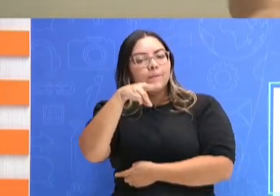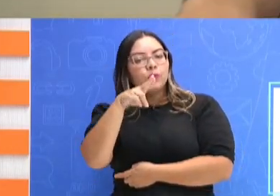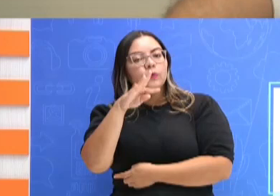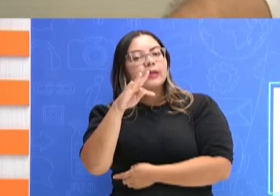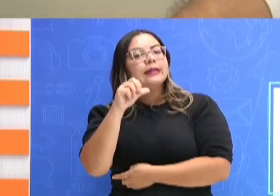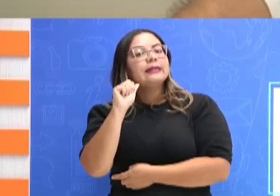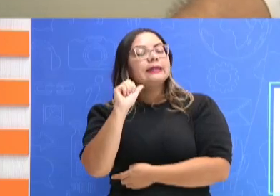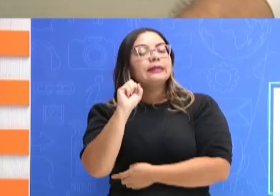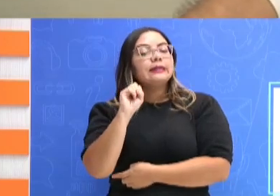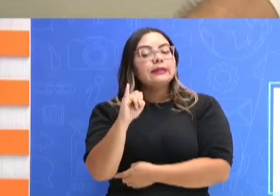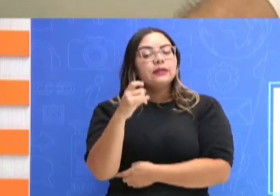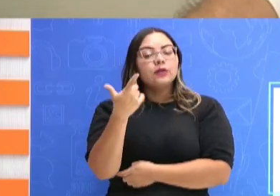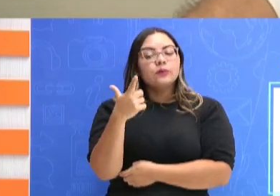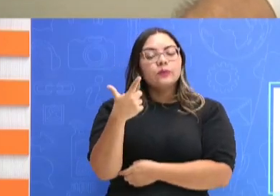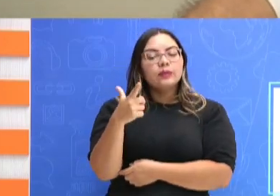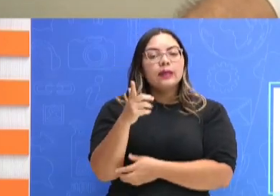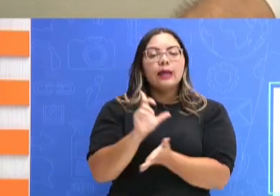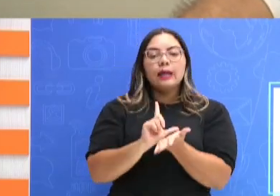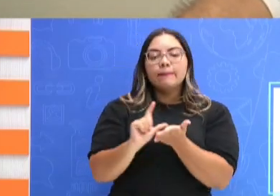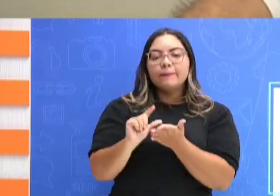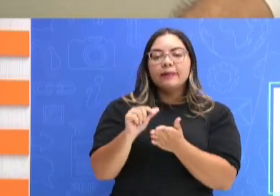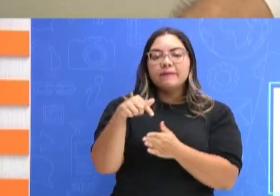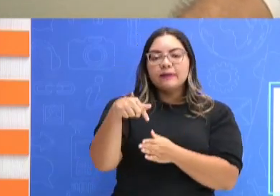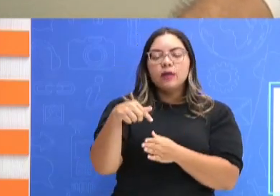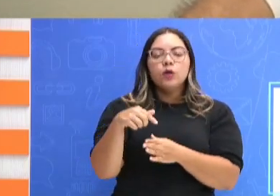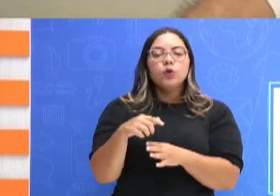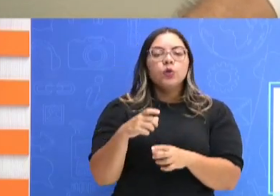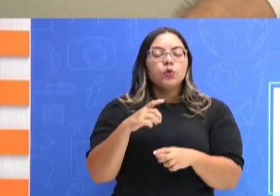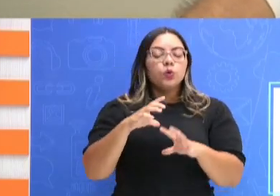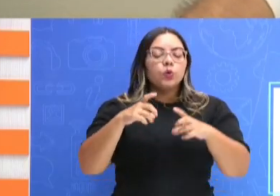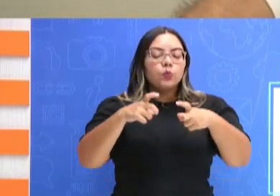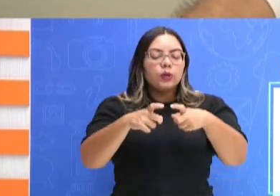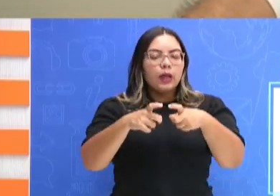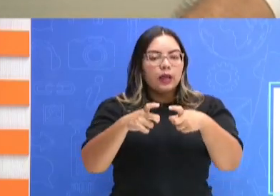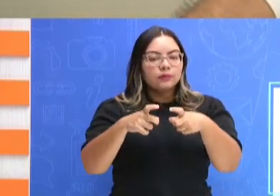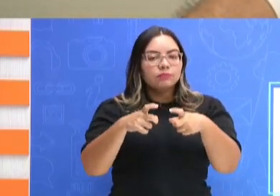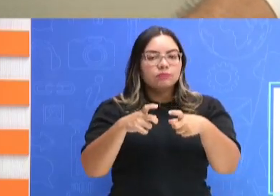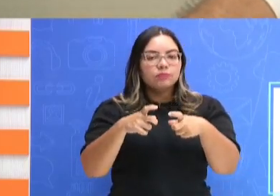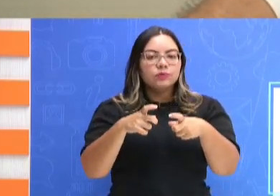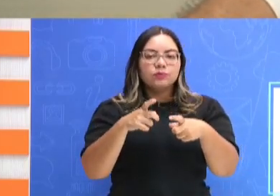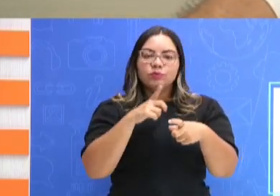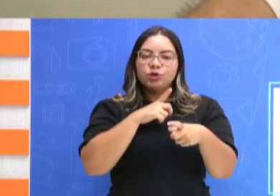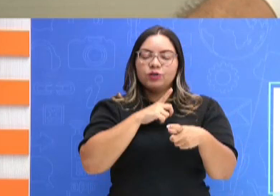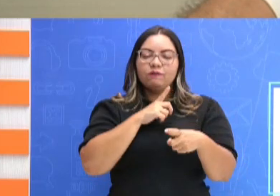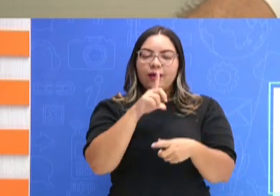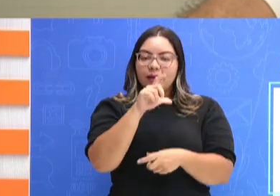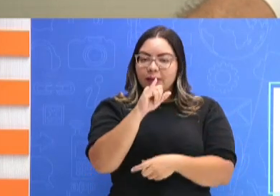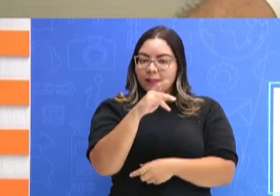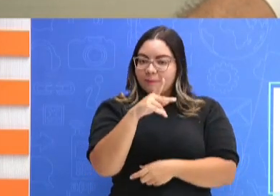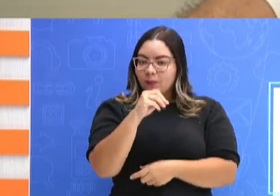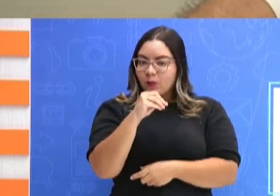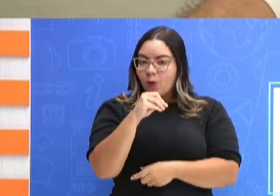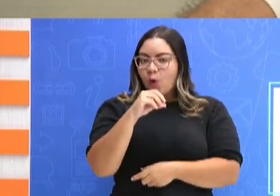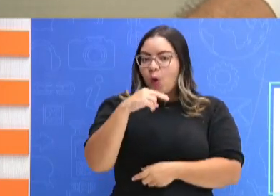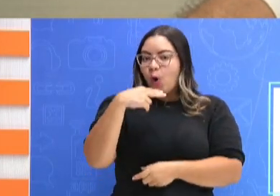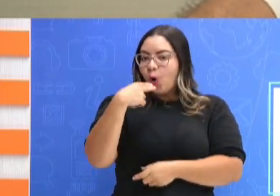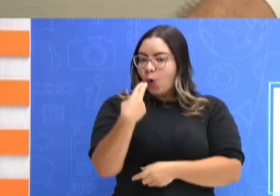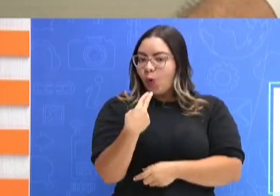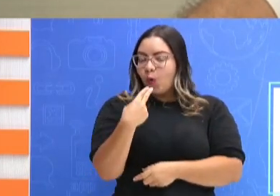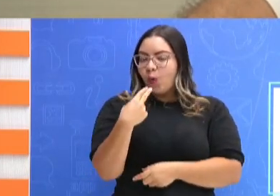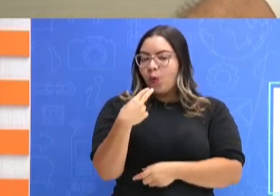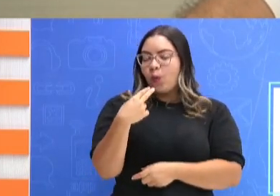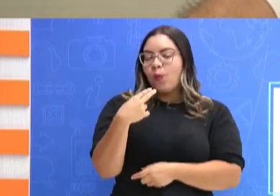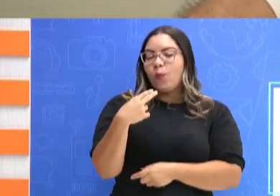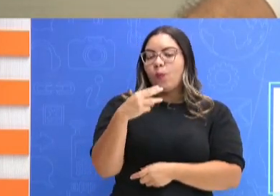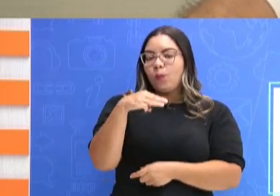como? Todo grande terreno que não tiver limpo ou não tiver murado, em 90 dias a